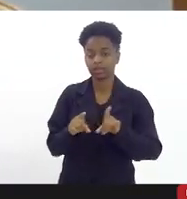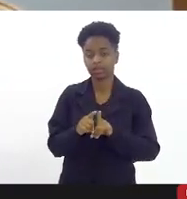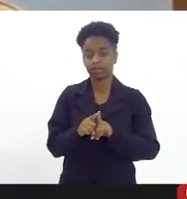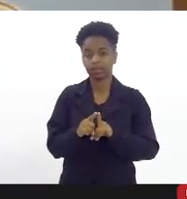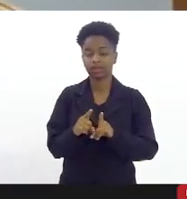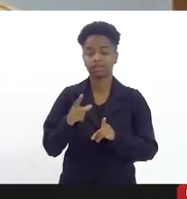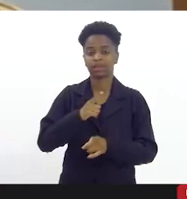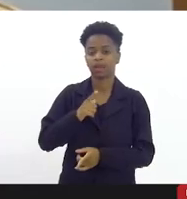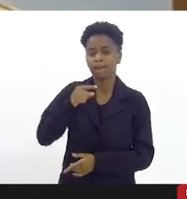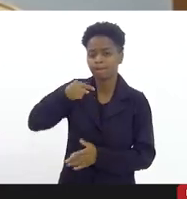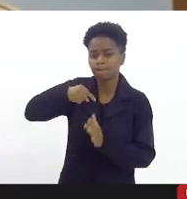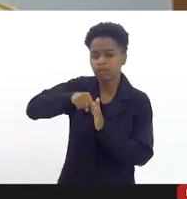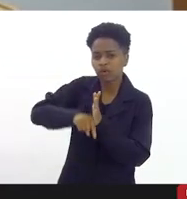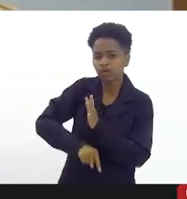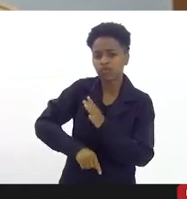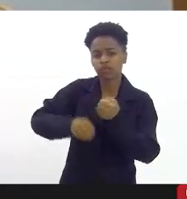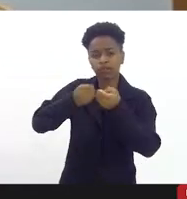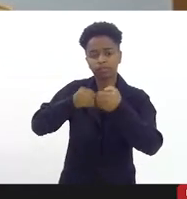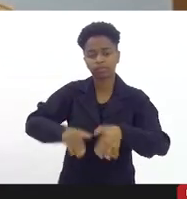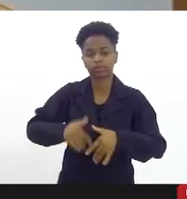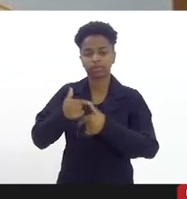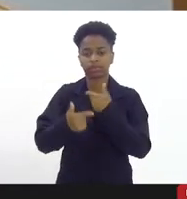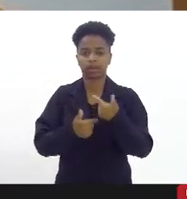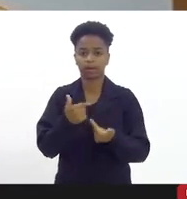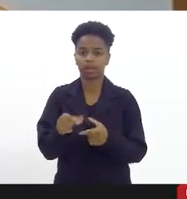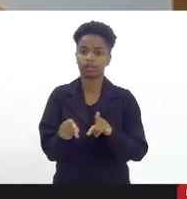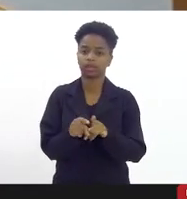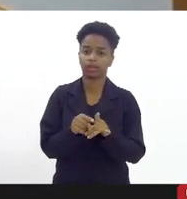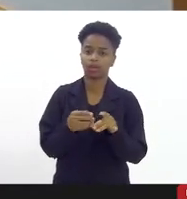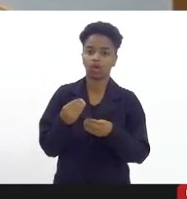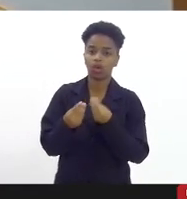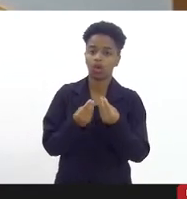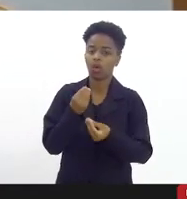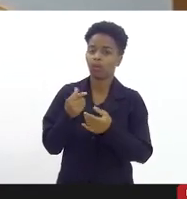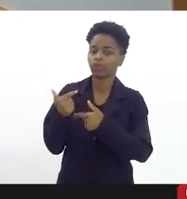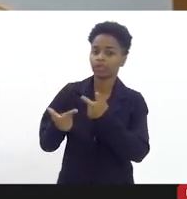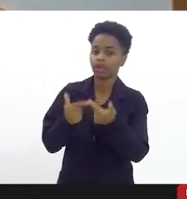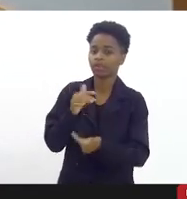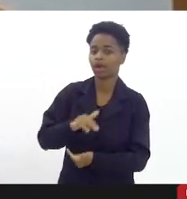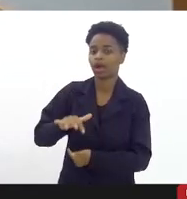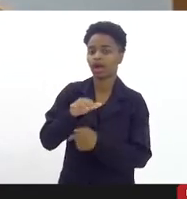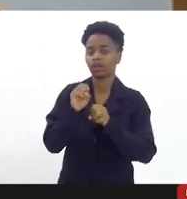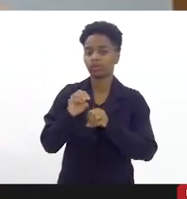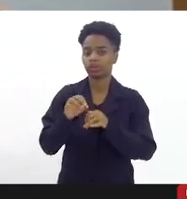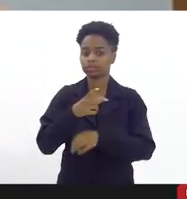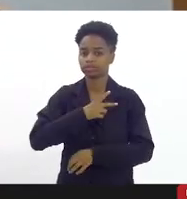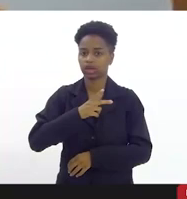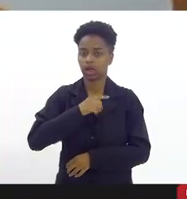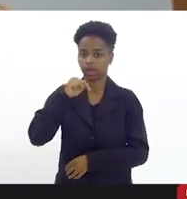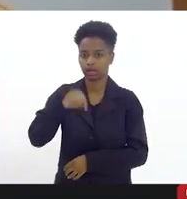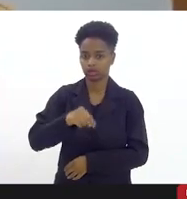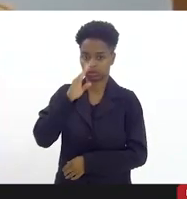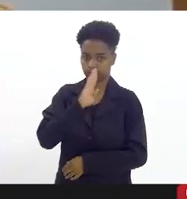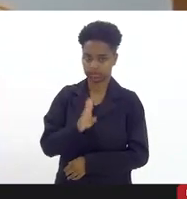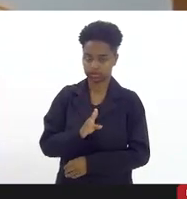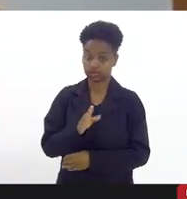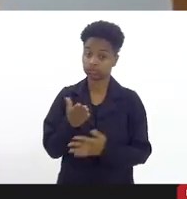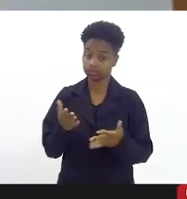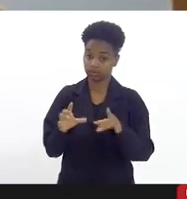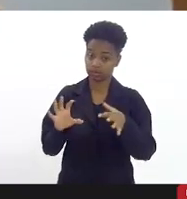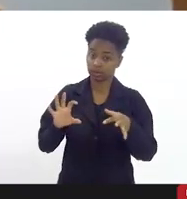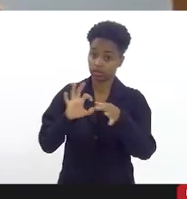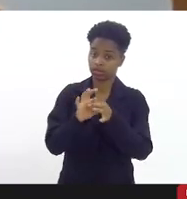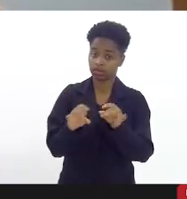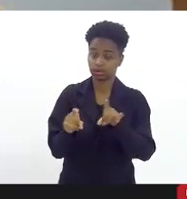não temos uma profunda precarização do trabalho e das condições de trabalho do ambiente da educação privada brasileira aliada a